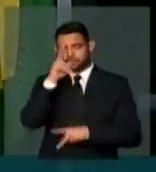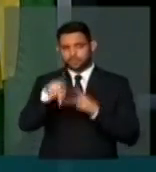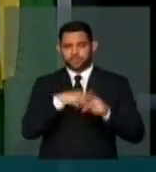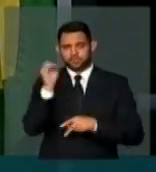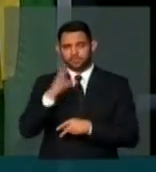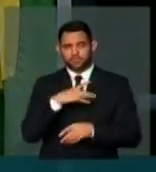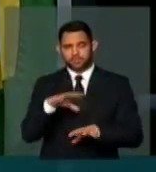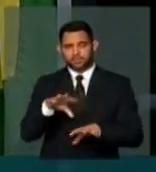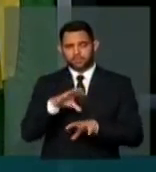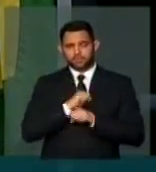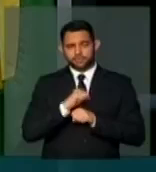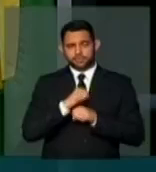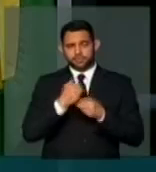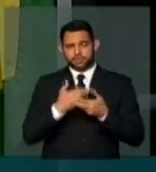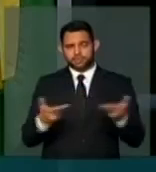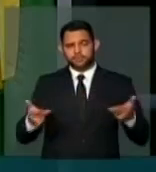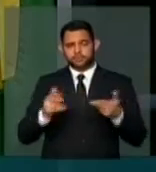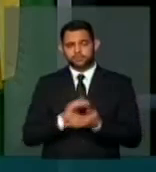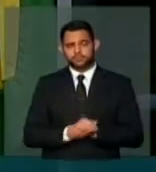isto?